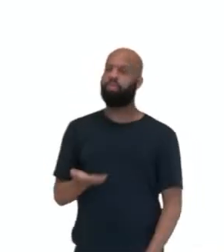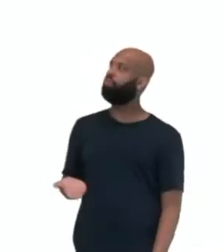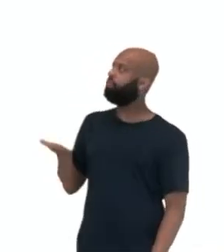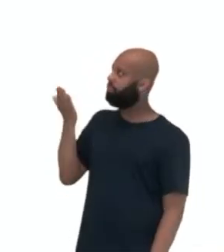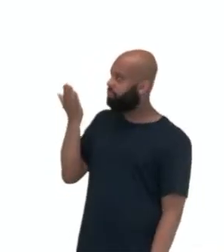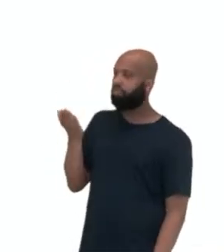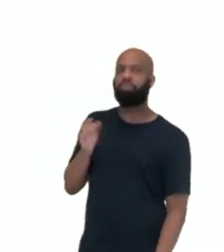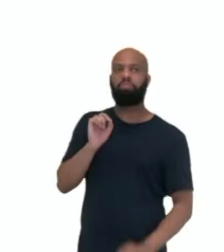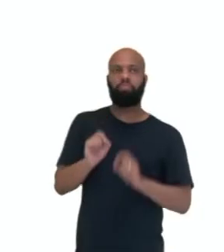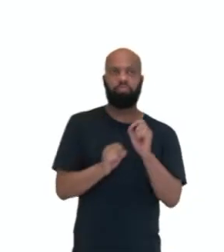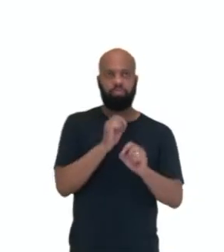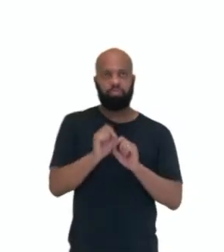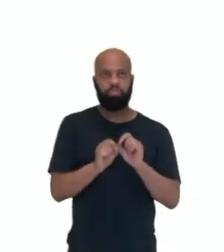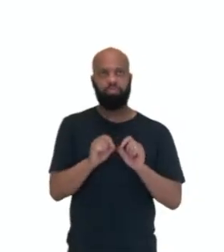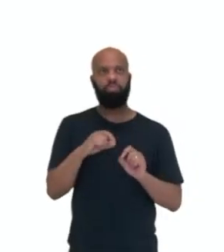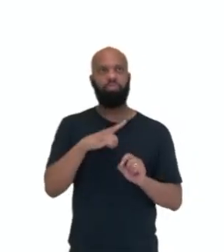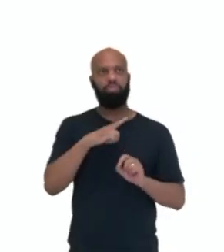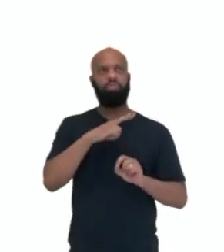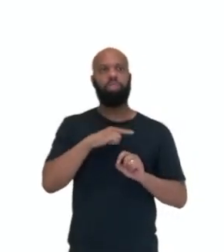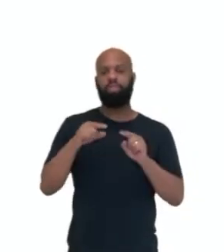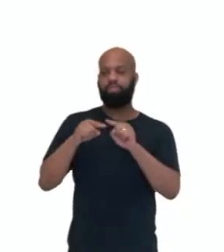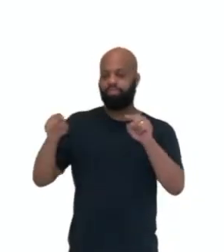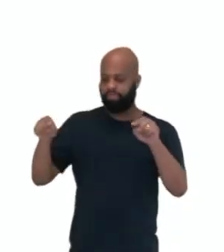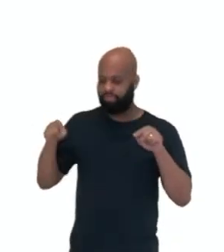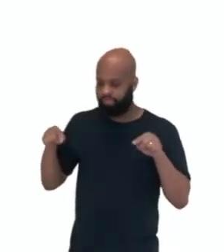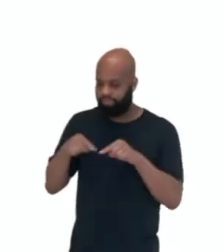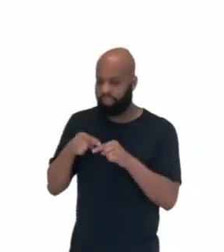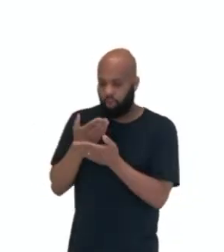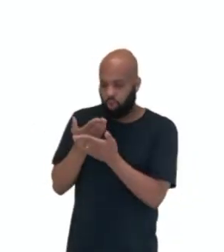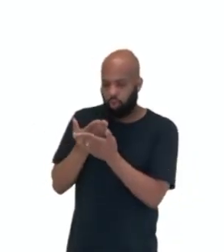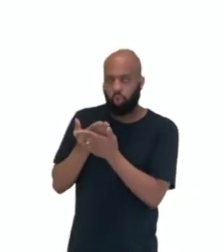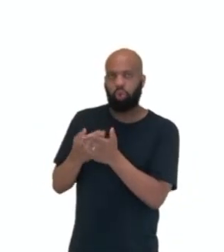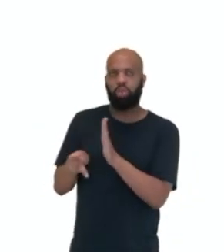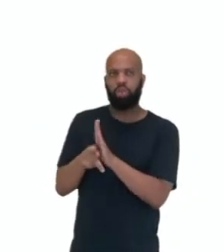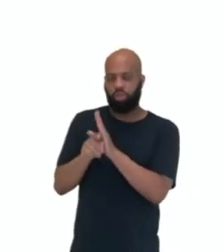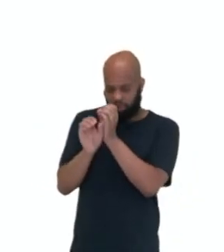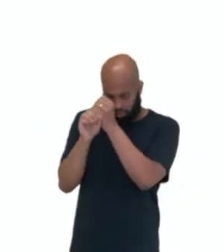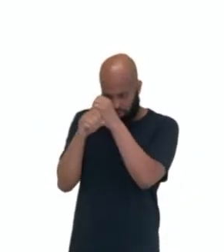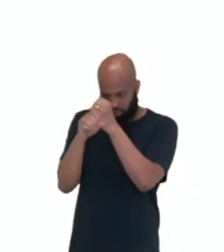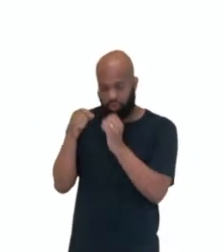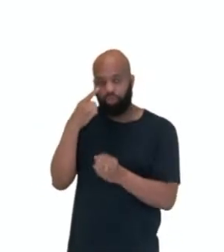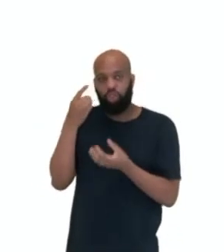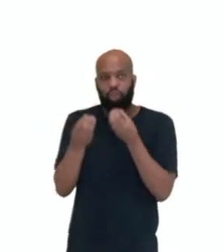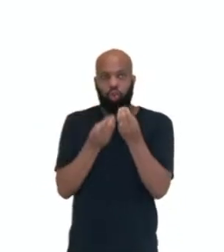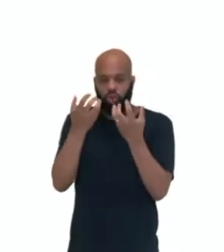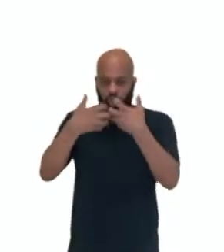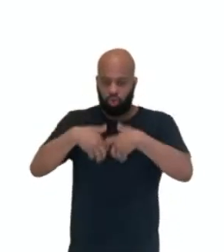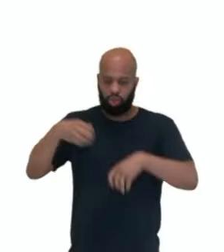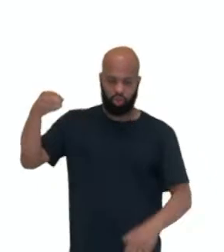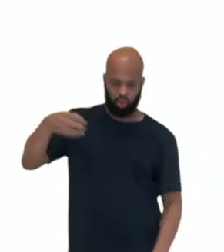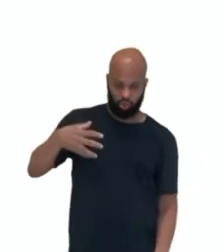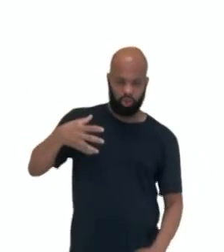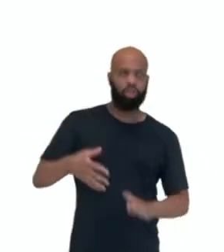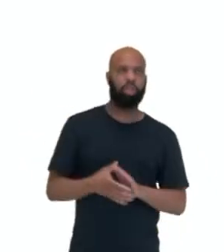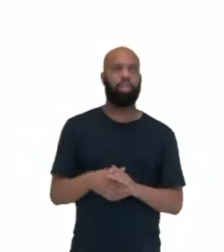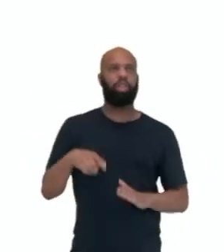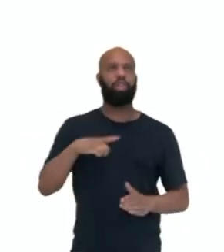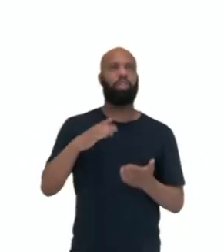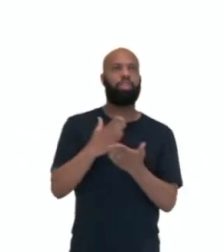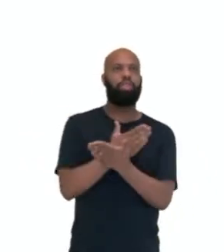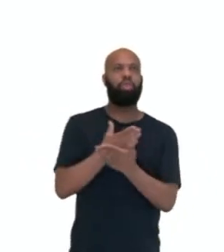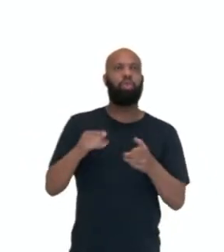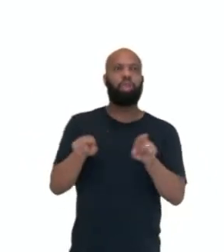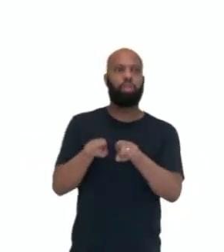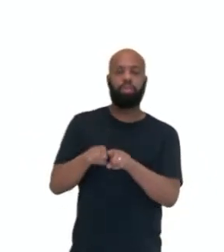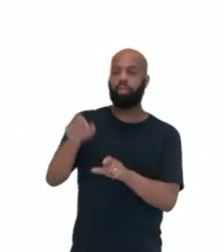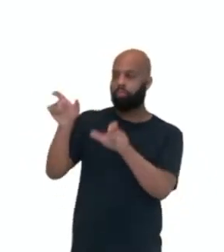nós submetemos em uma molécula, tá? Para ver a sua atividade ótica. E alguns